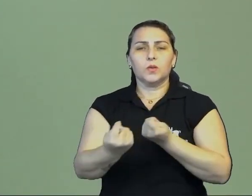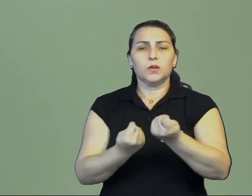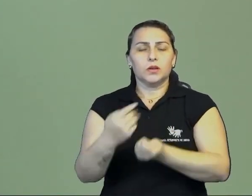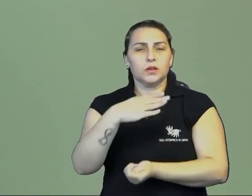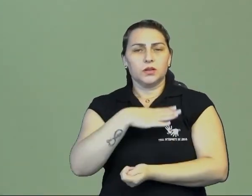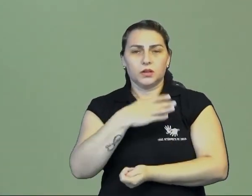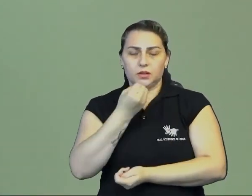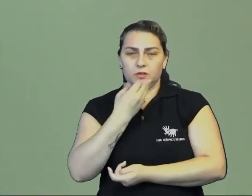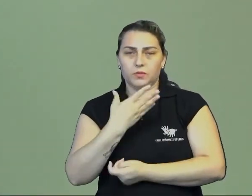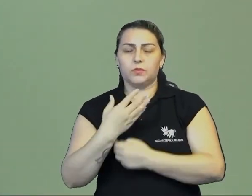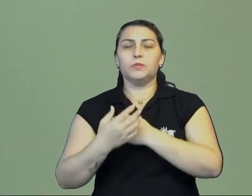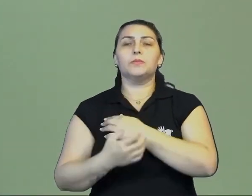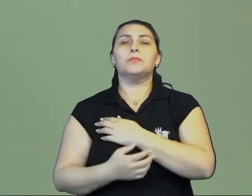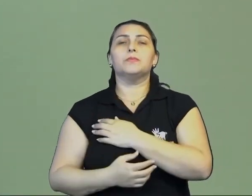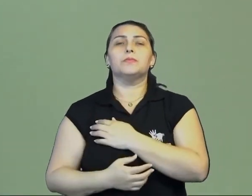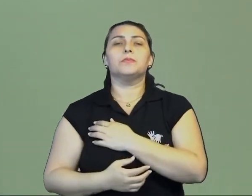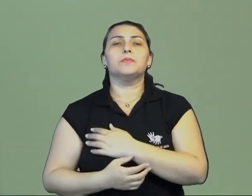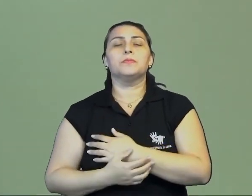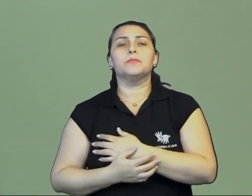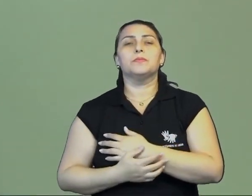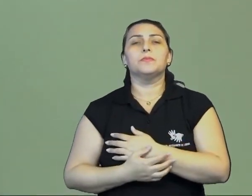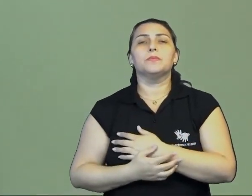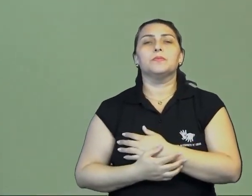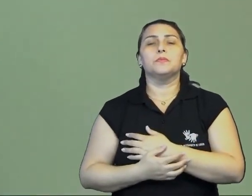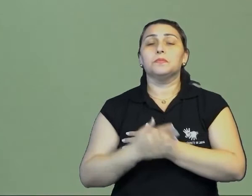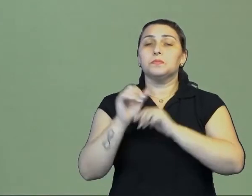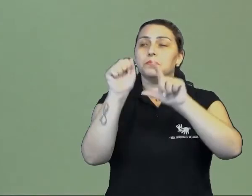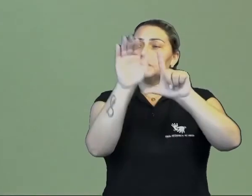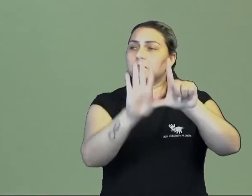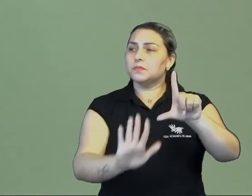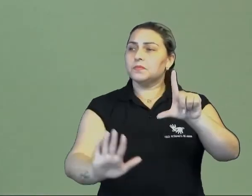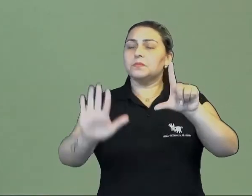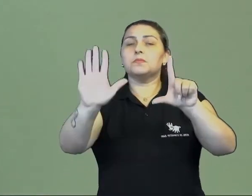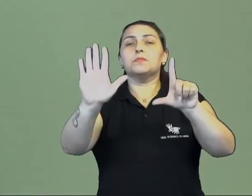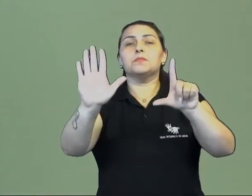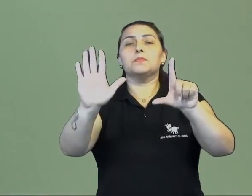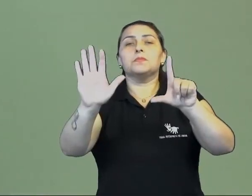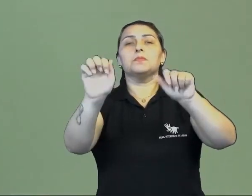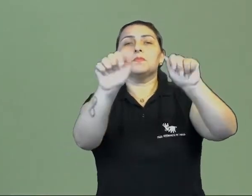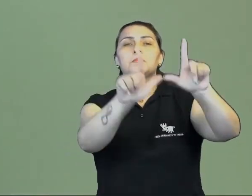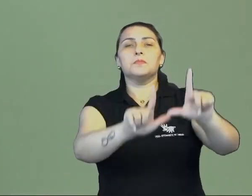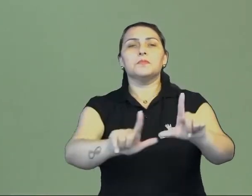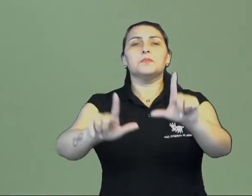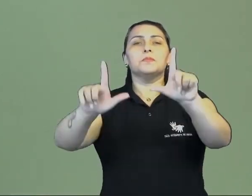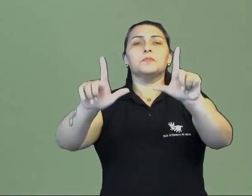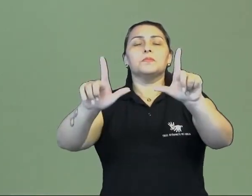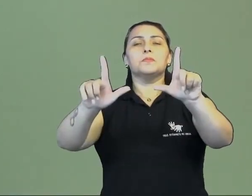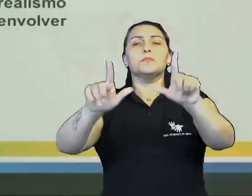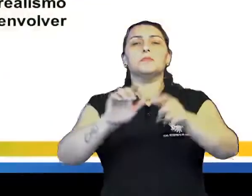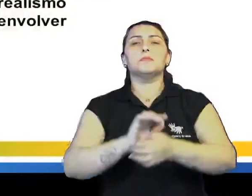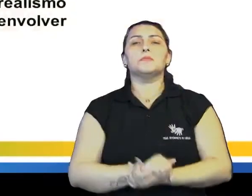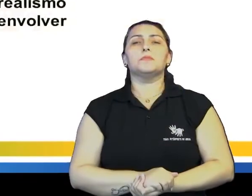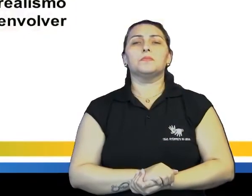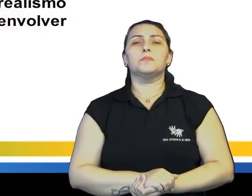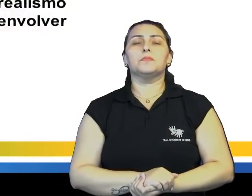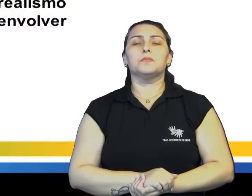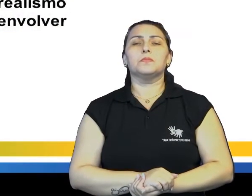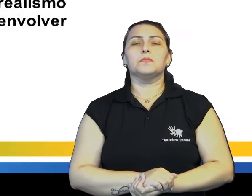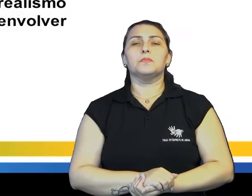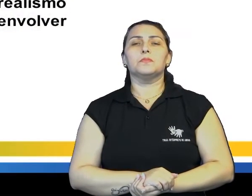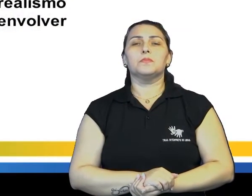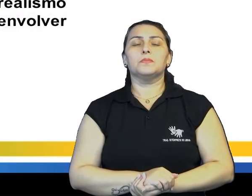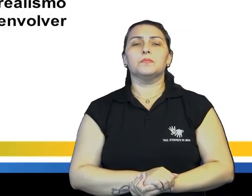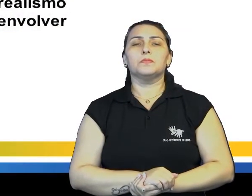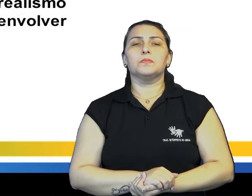cidade. Tá bom, pessoal? Então, para tanto, a gente vai compartilhar com você o slide, né? Então, a gente vai estar aqui no